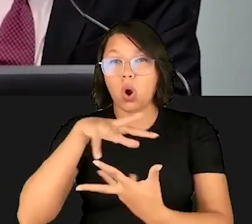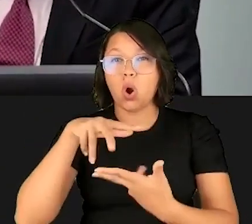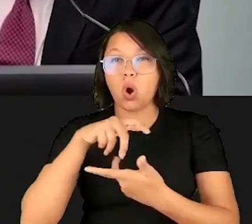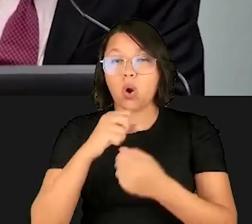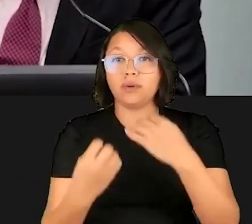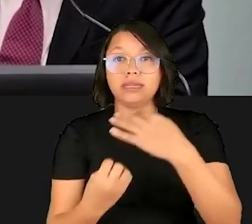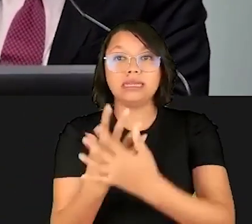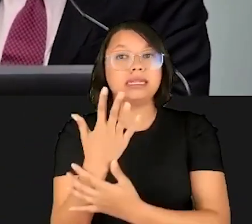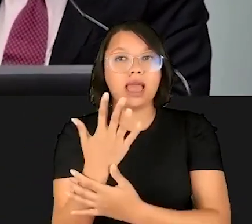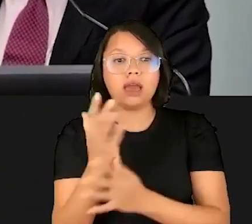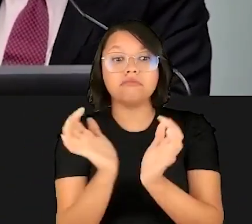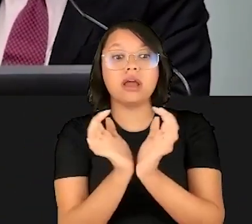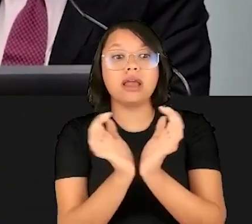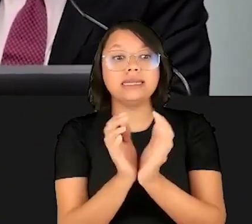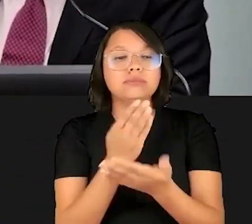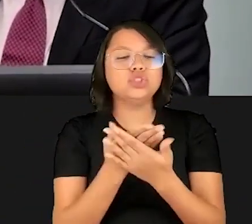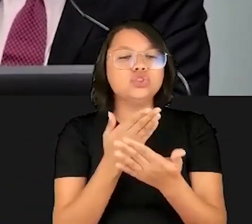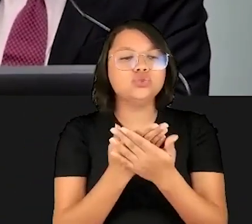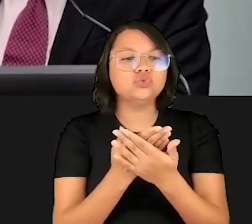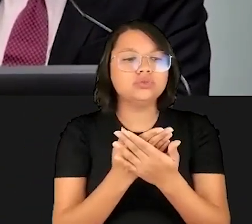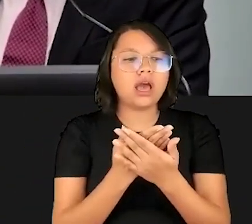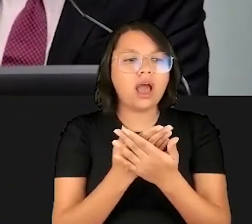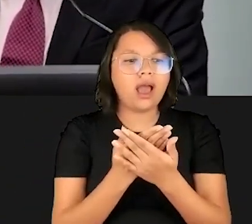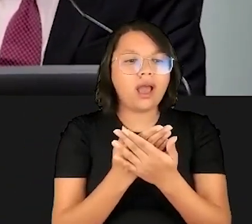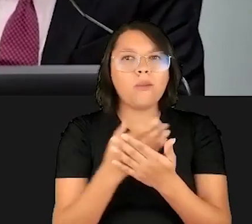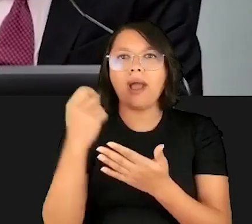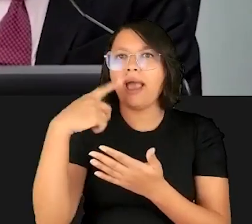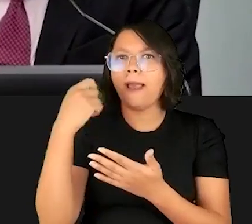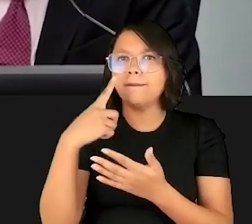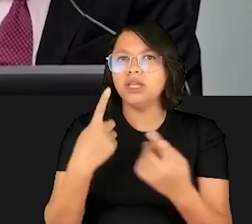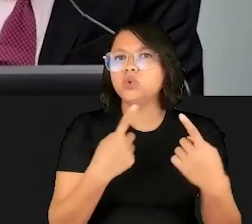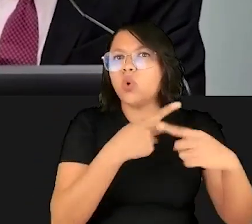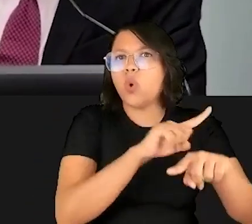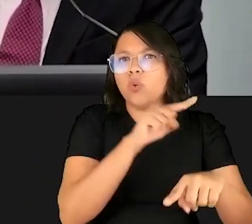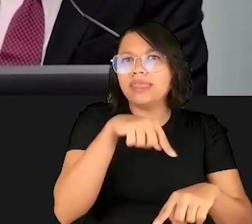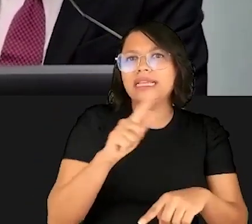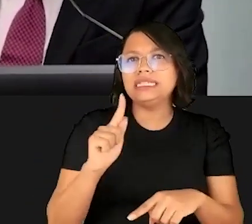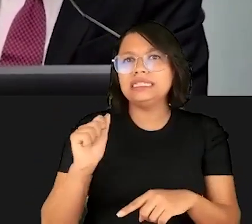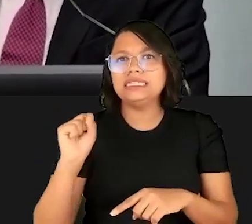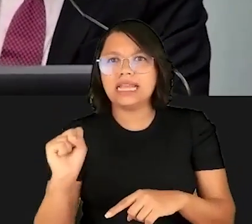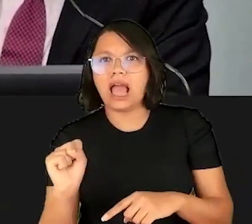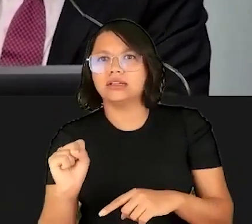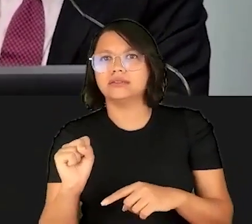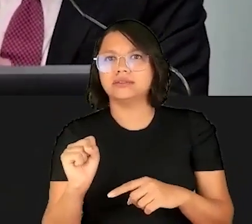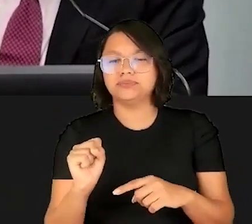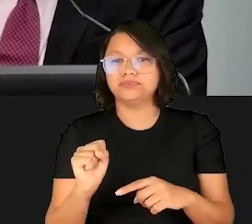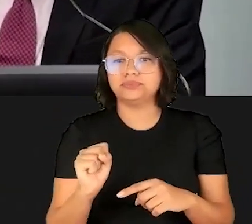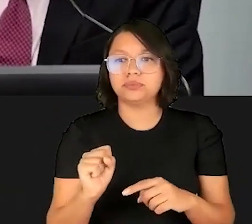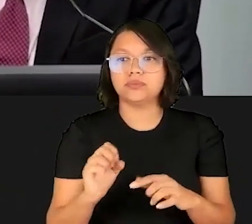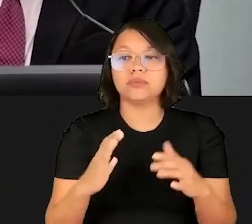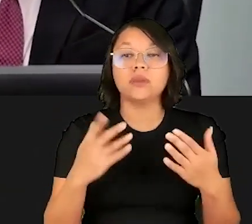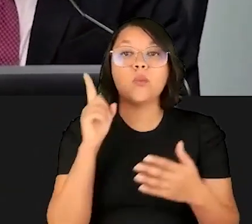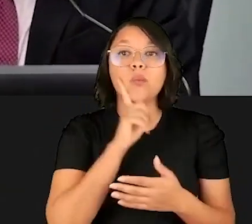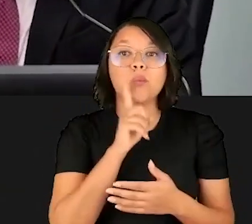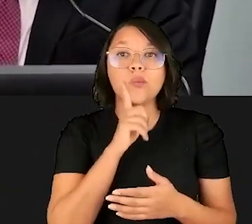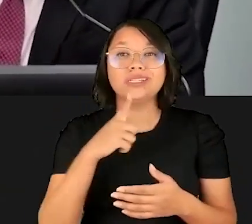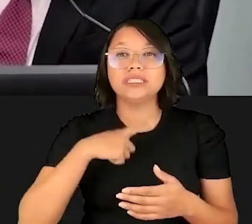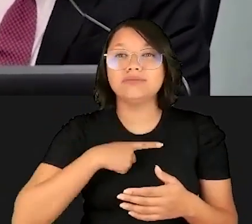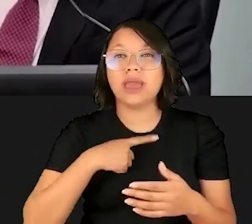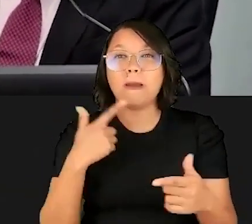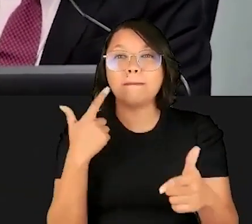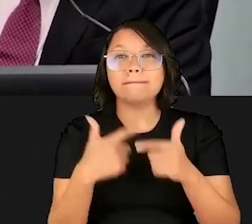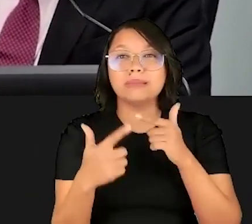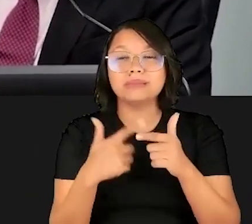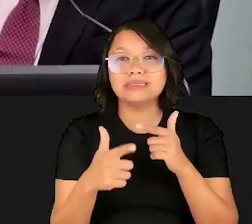contra o gás, porque eles tinham preocupação que fosse haver troca novamente de gás no campo de batalha, e não houve. Mas os americanos tiveram um acidente.